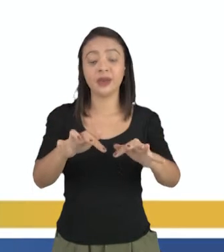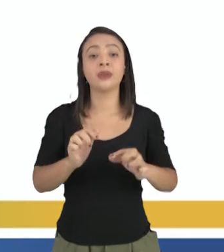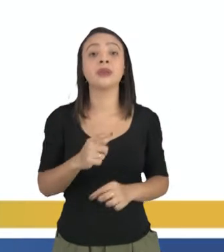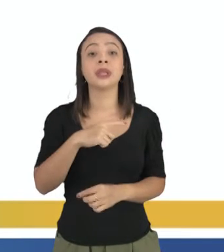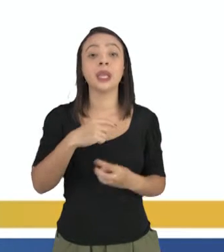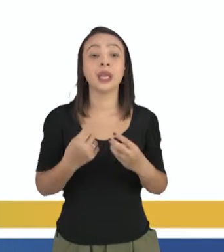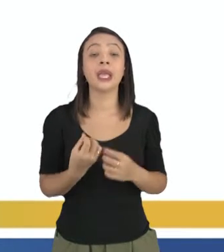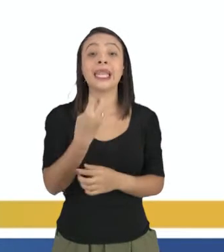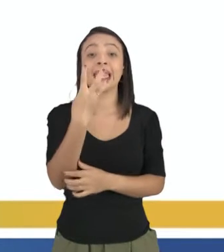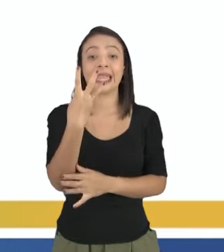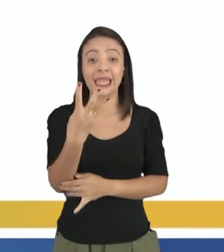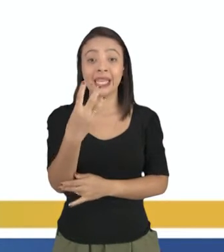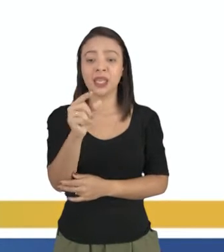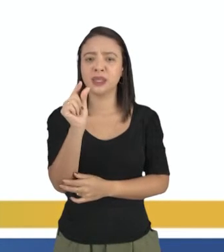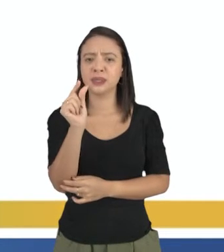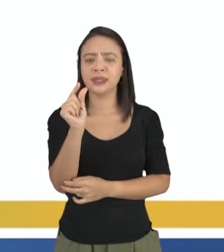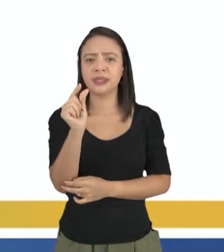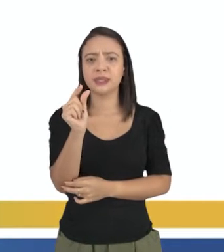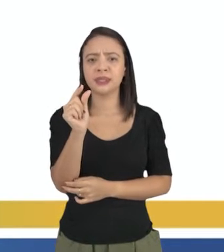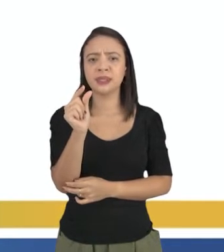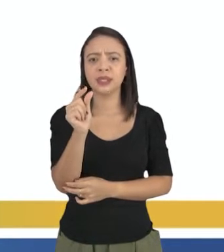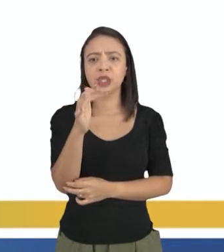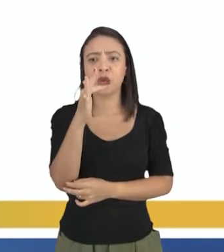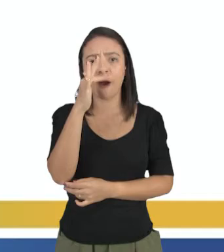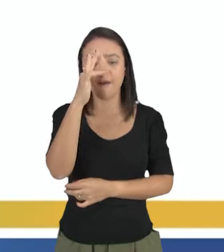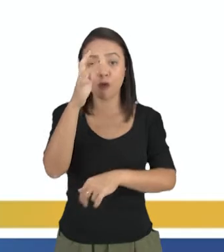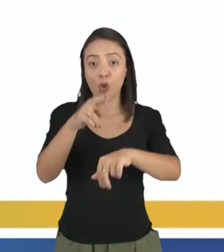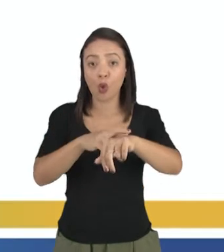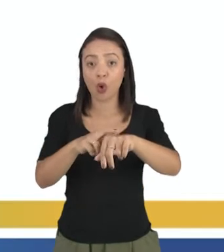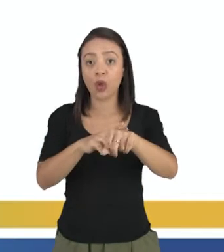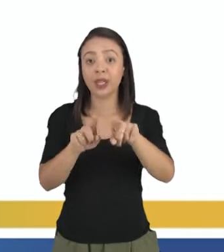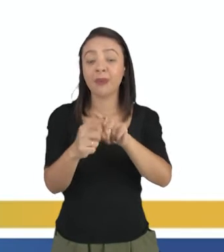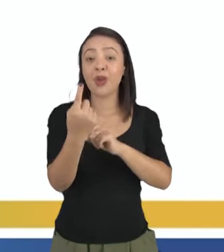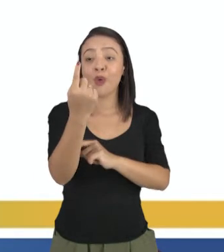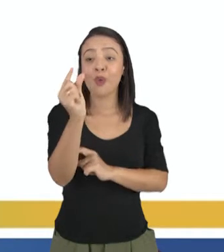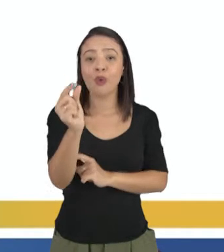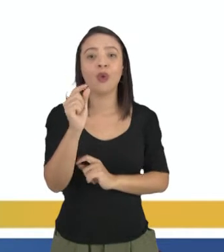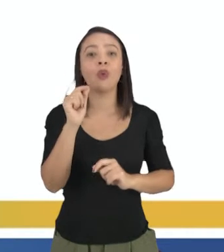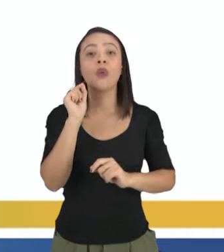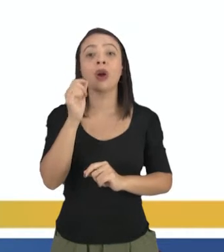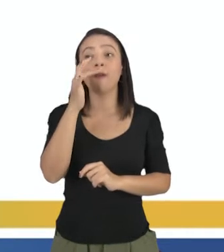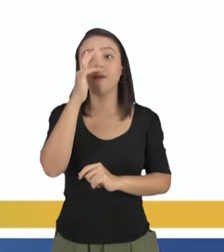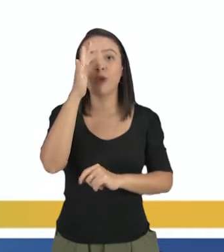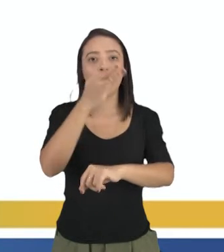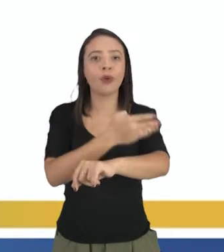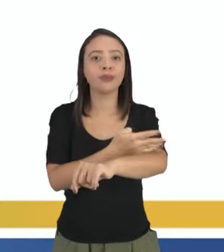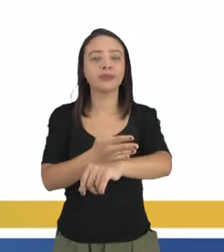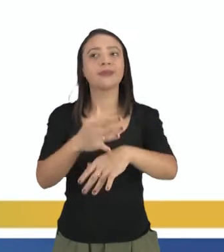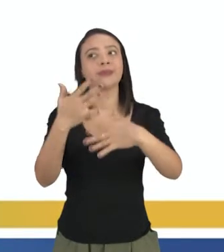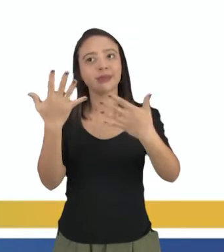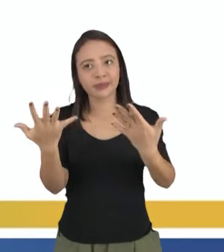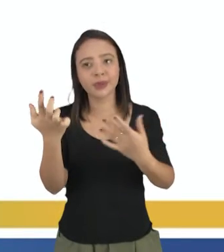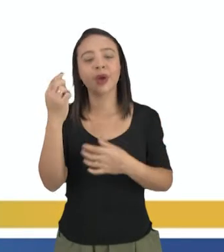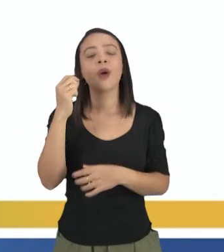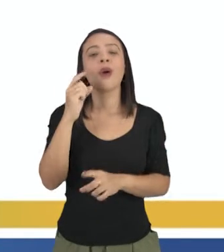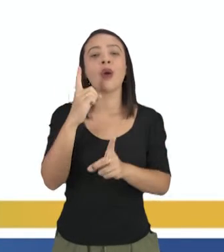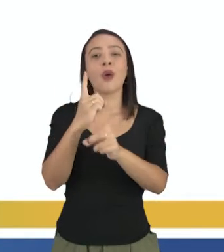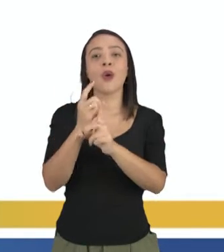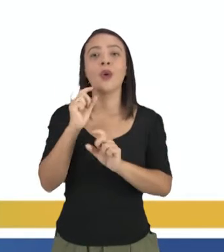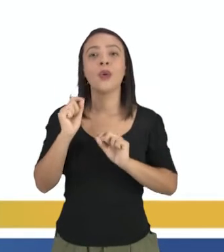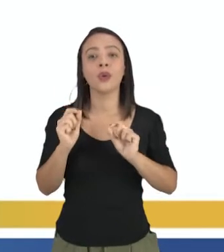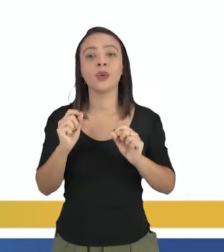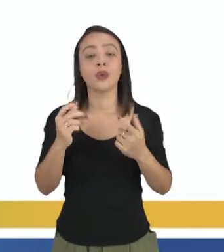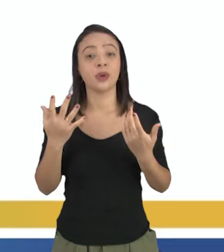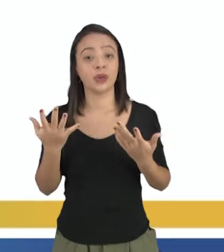saíram três ervilhas com a flor púrpura e uma ervilha com a flor branca. E foi daí, então, que ele descobriu